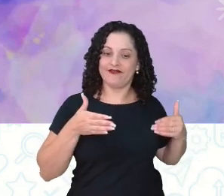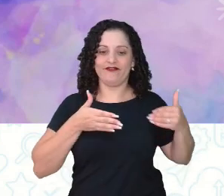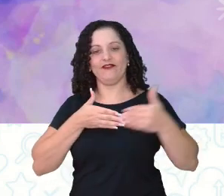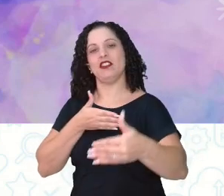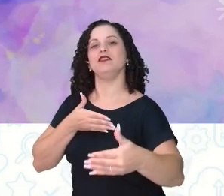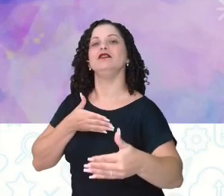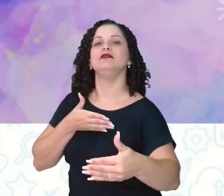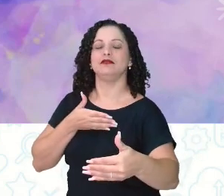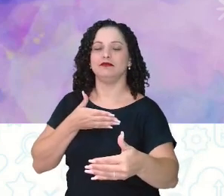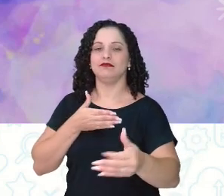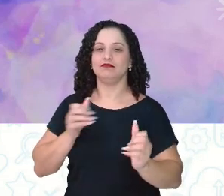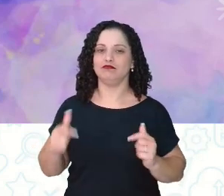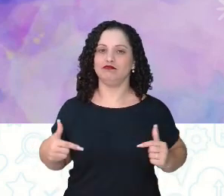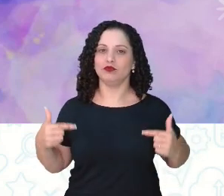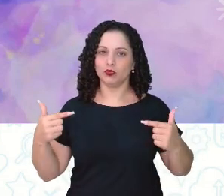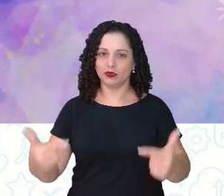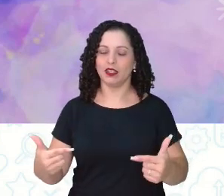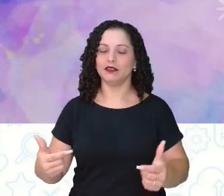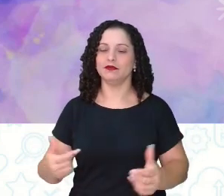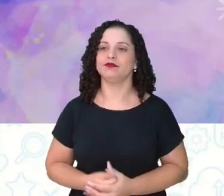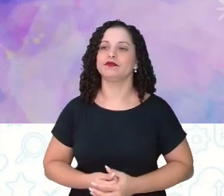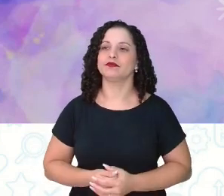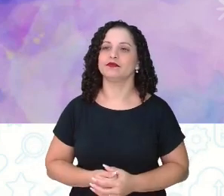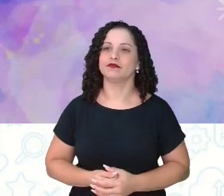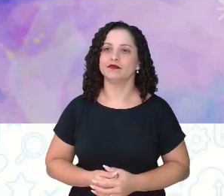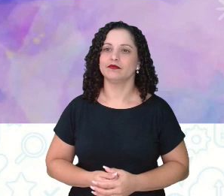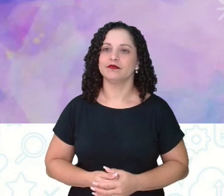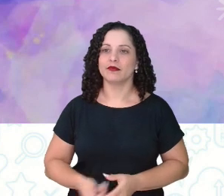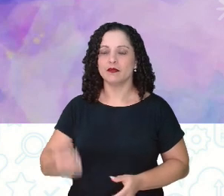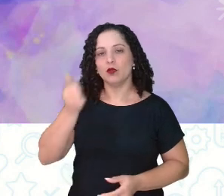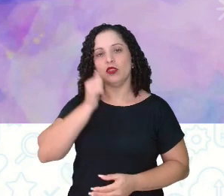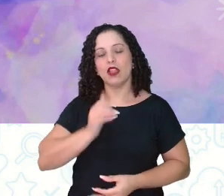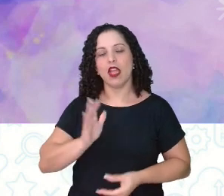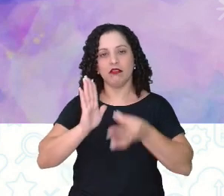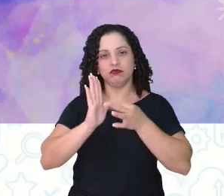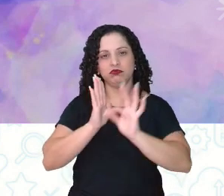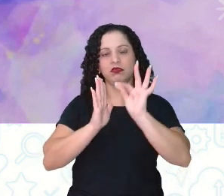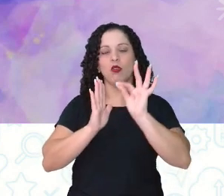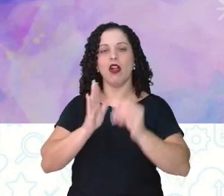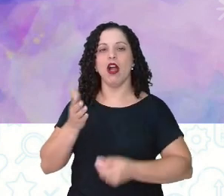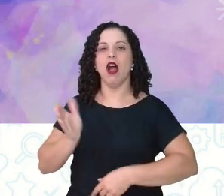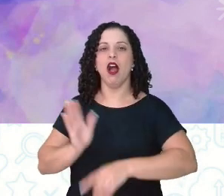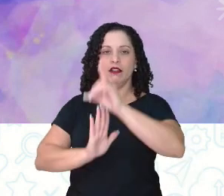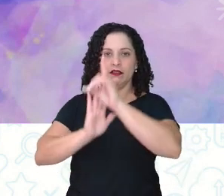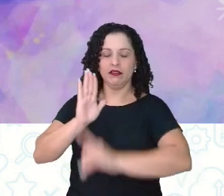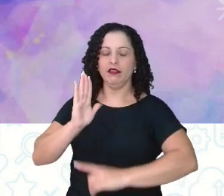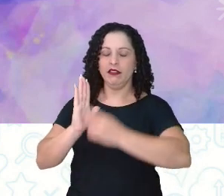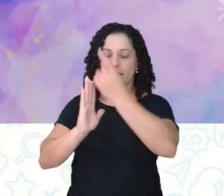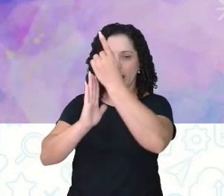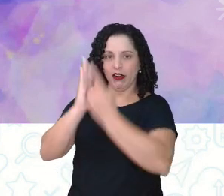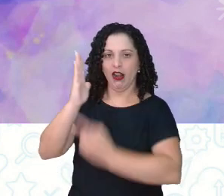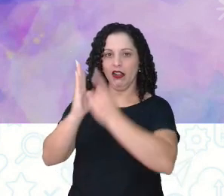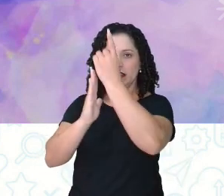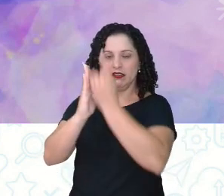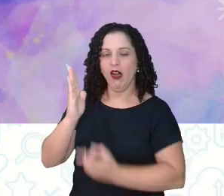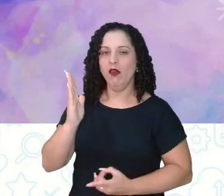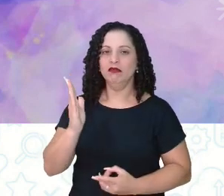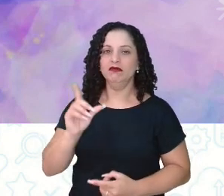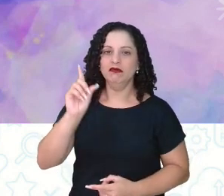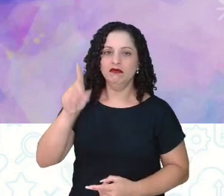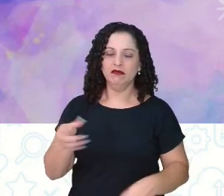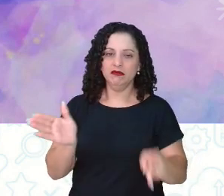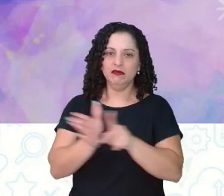do seu tempo, vamos dizer assim. Olha aí, ela é autora da Declaração dos Direitos da Mulher e